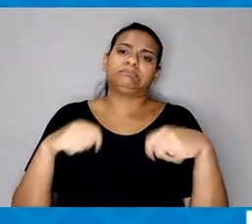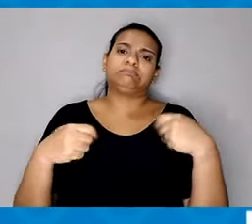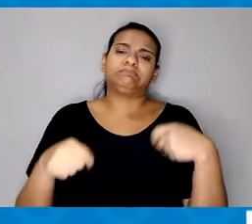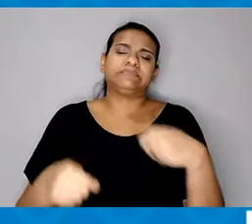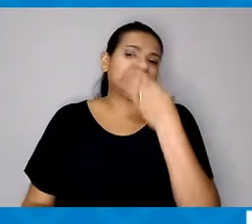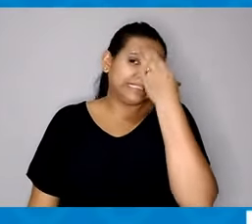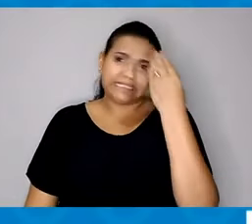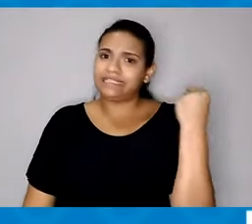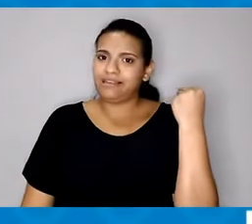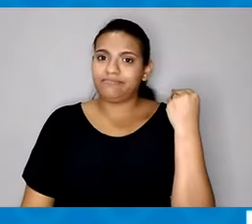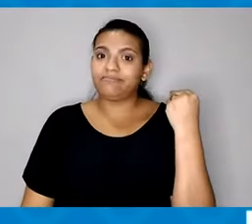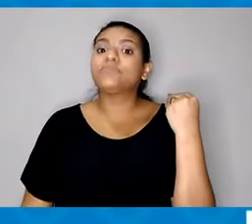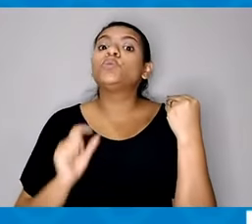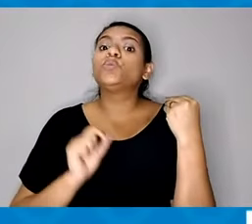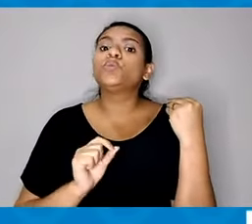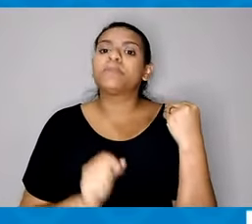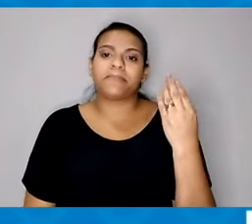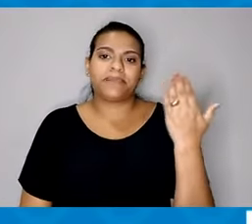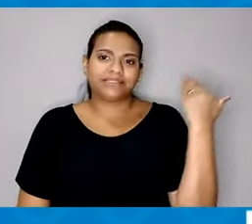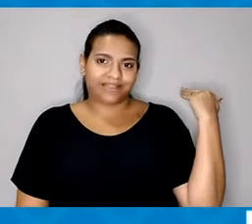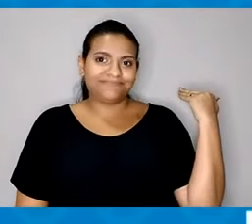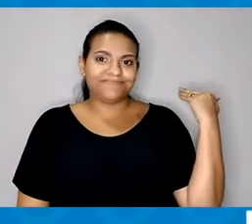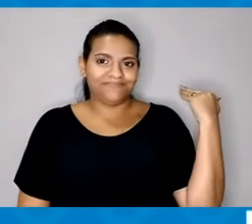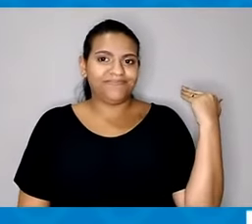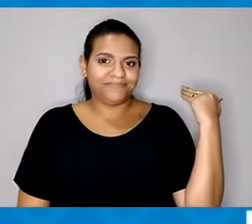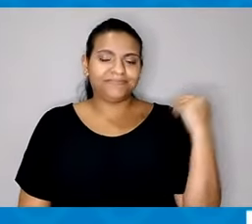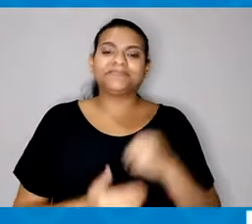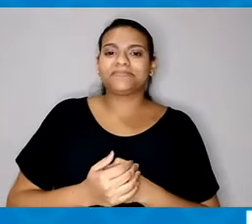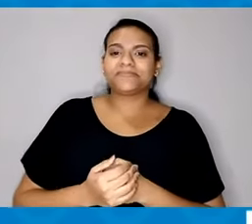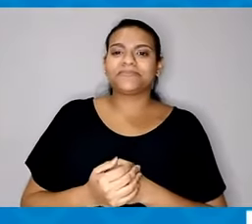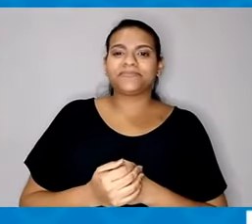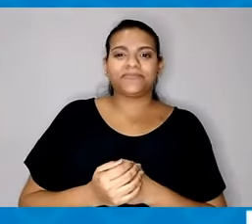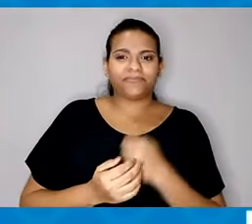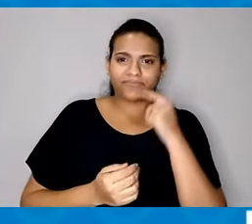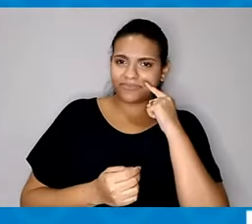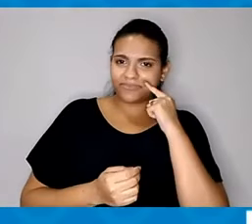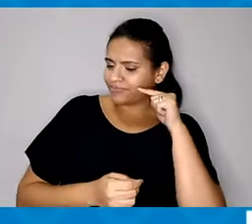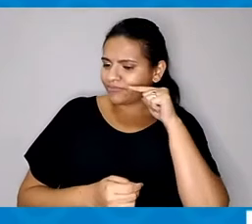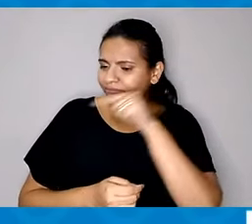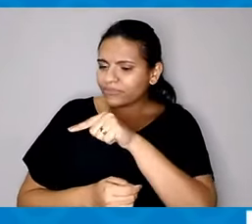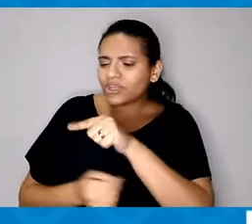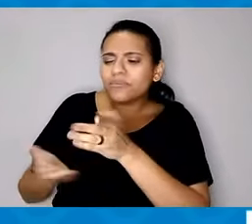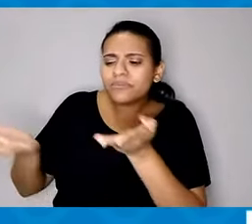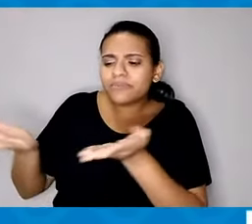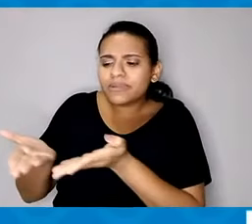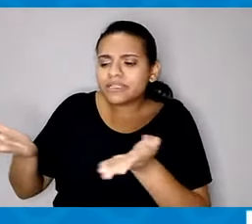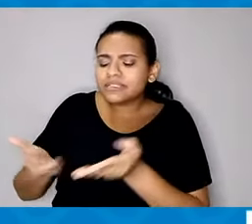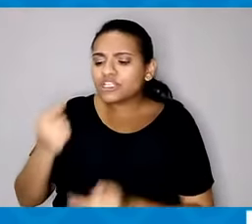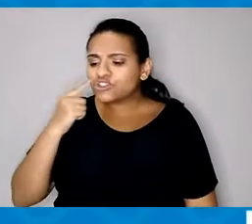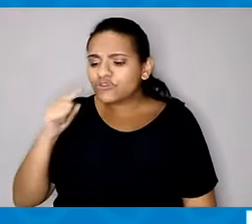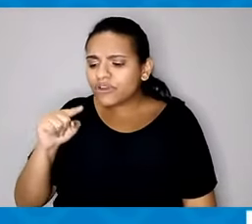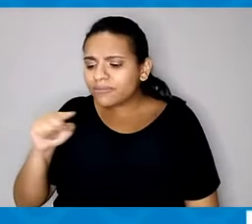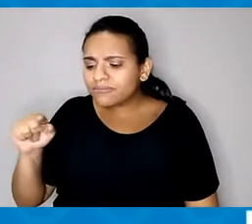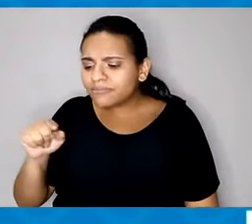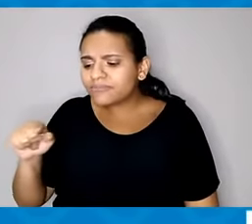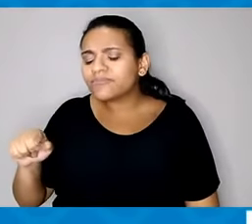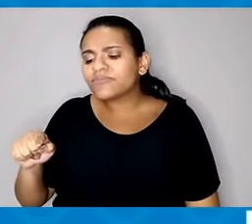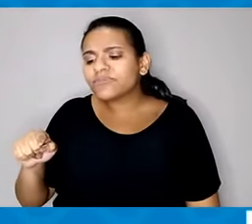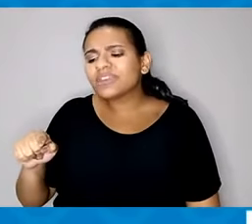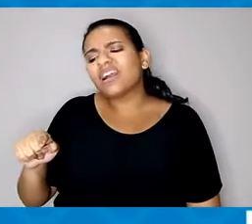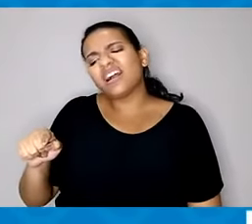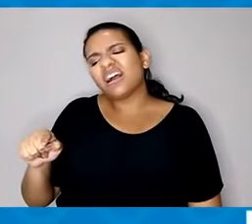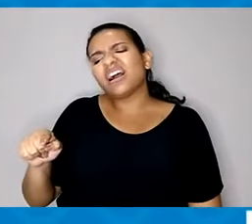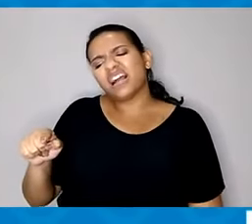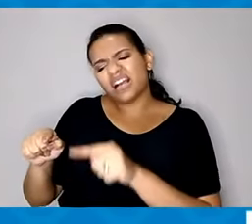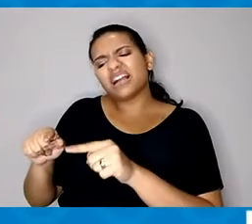esquecer o passado. E você vai tirando algumas, você olha de novo na caixa de executar o presente, e diz, ah, isso aqui eu posso esquecer de fazer.